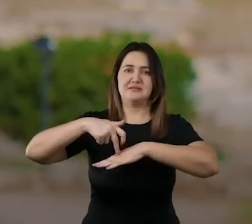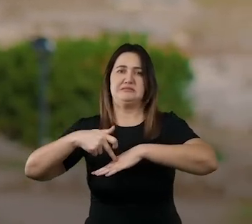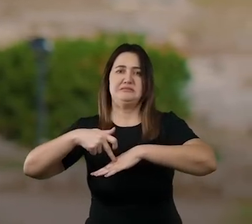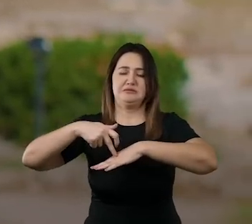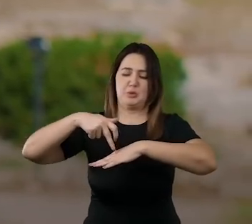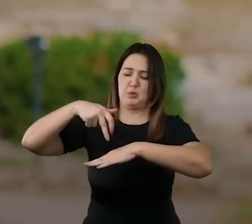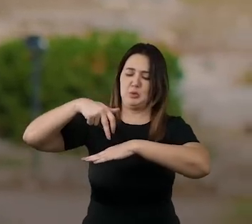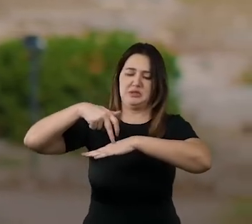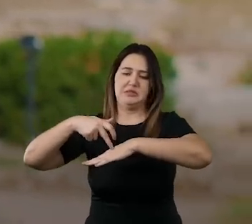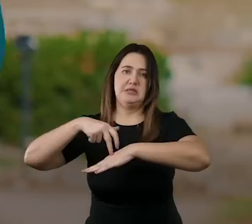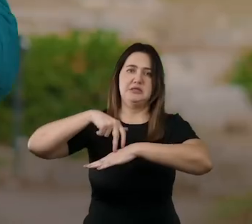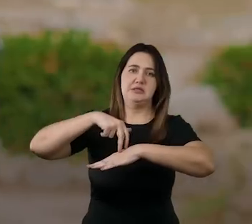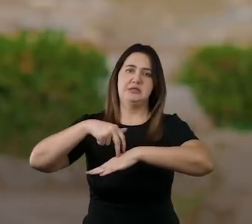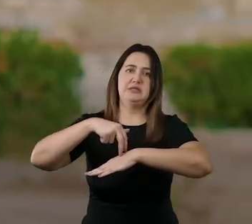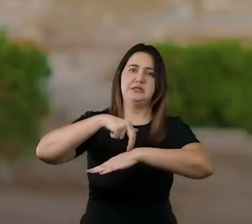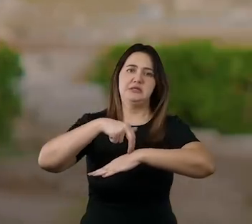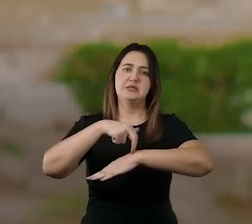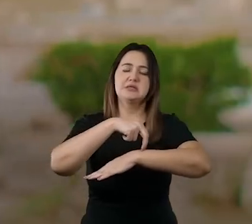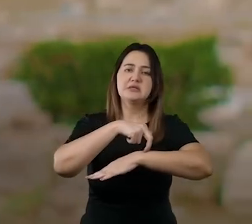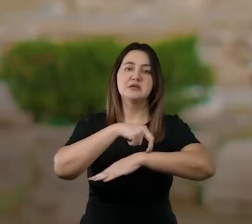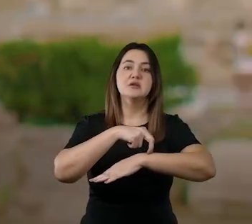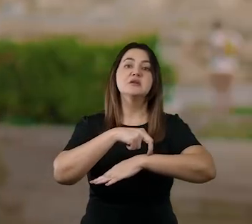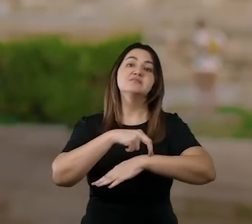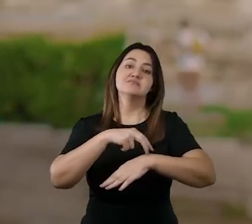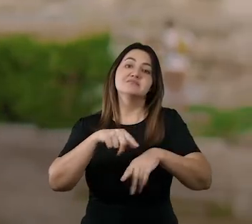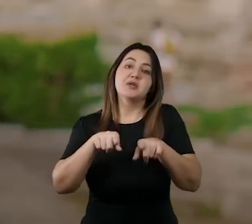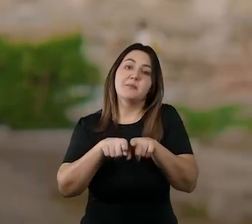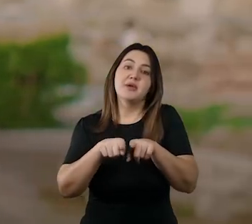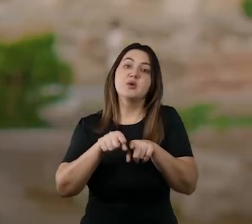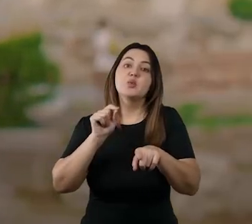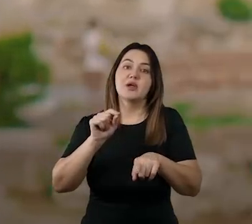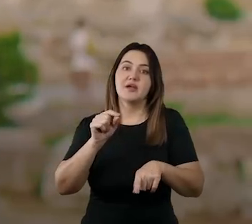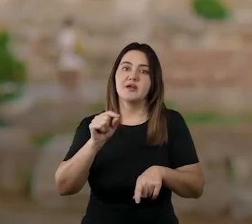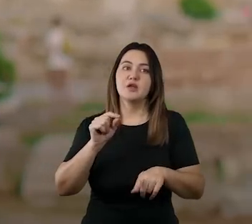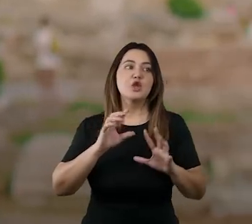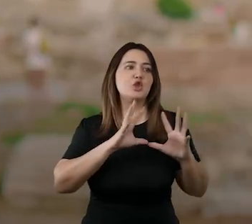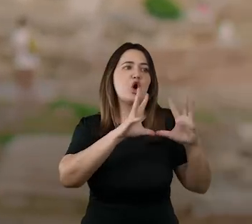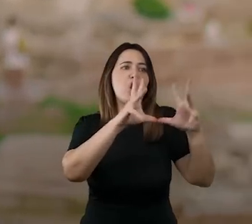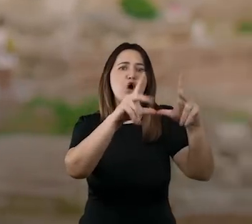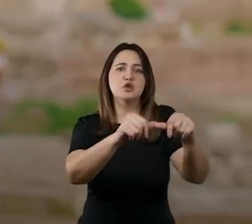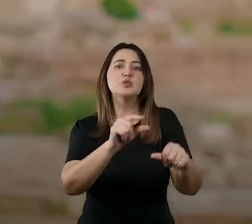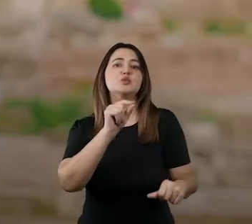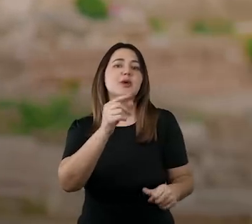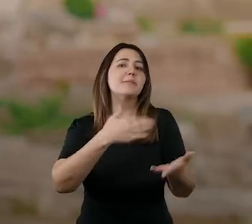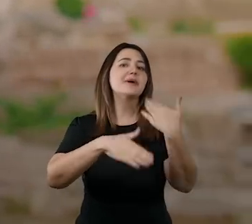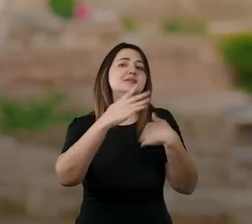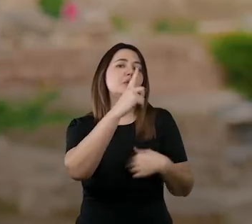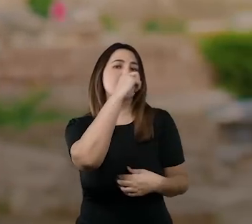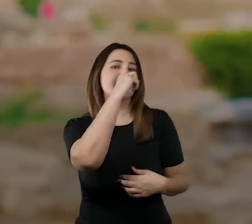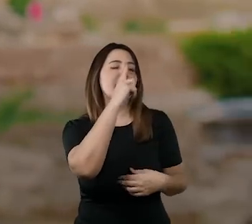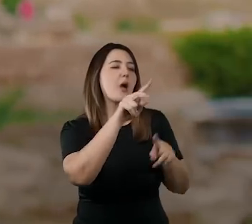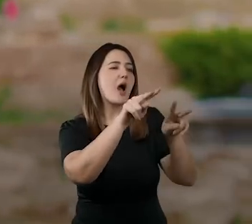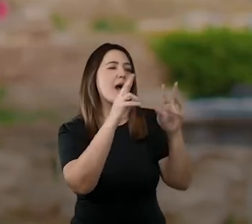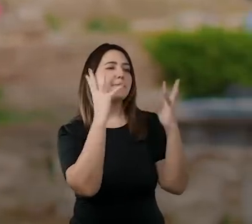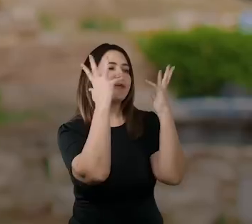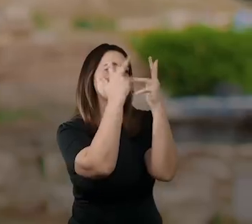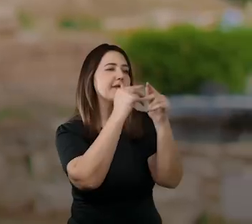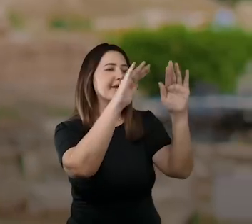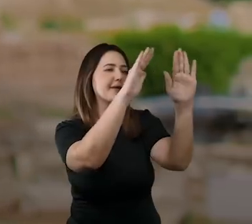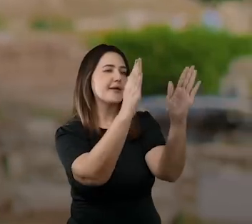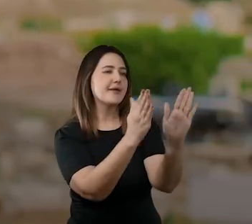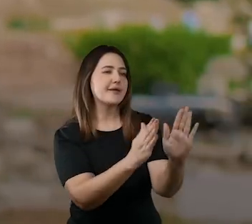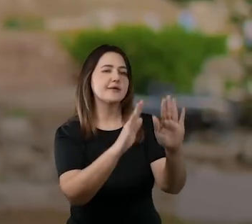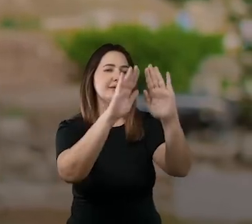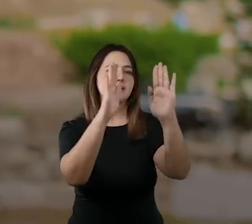outra, o que o fazia mancar. E em frente ao ideal grego de toda a beleza corpórea,